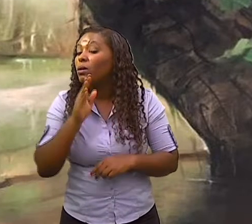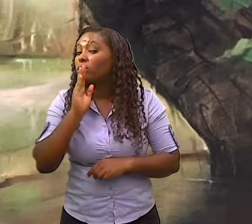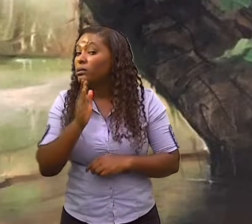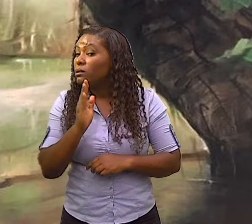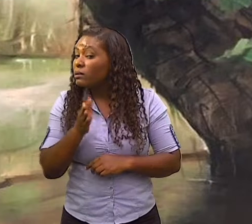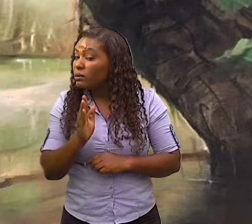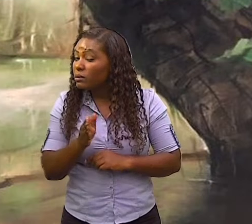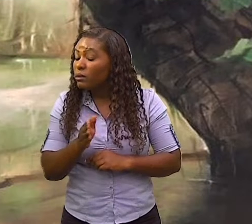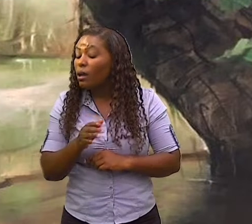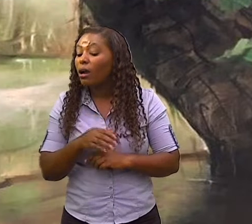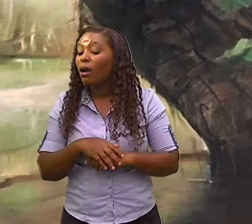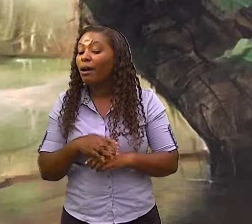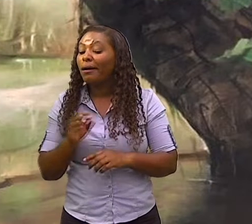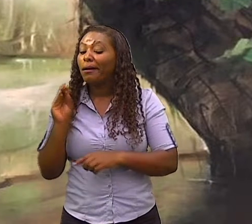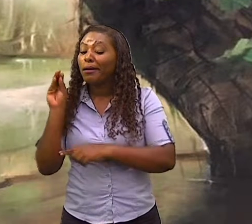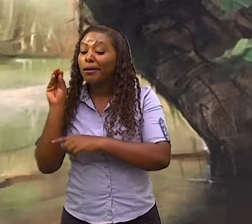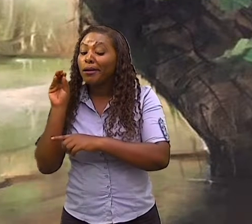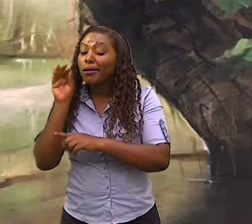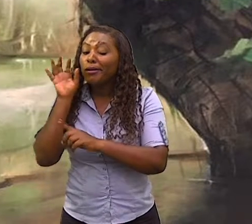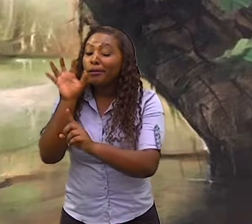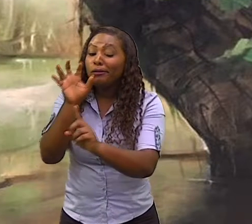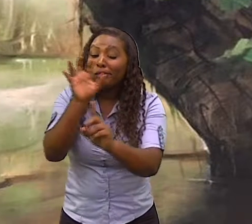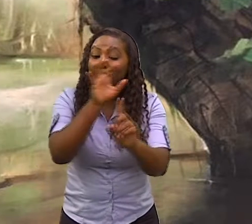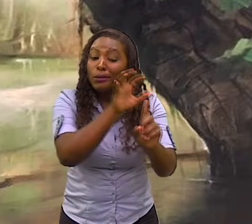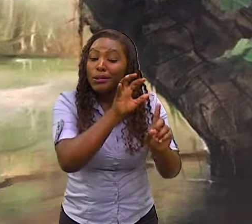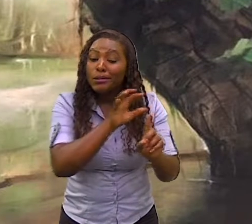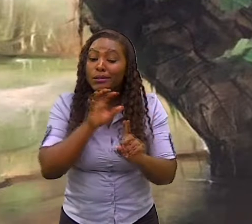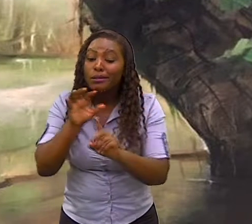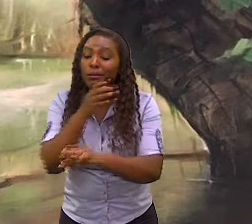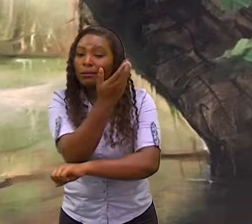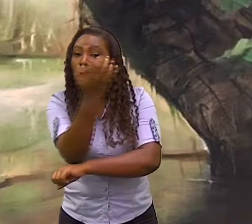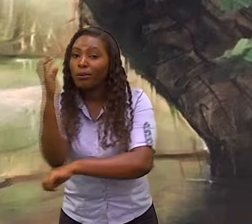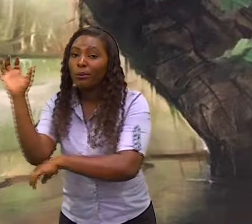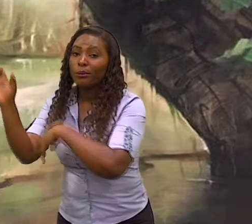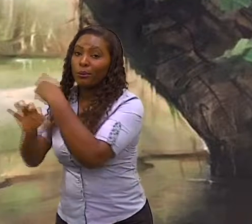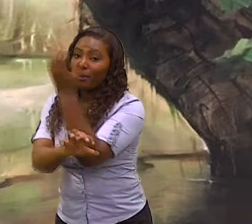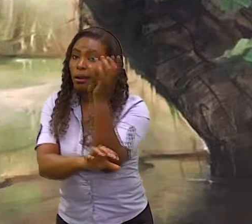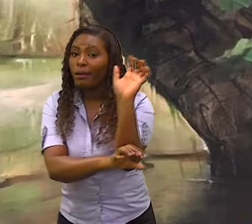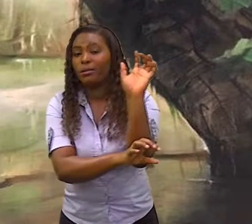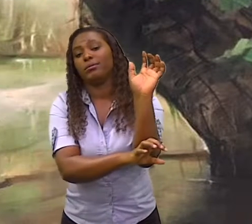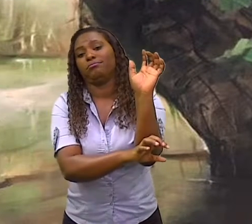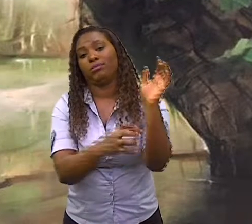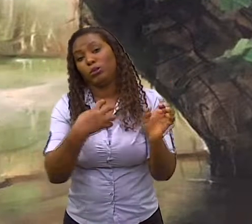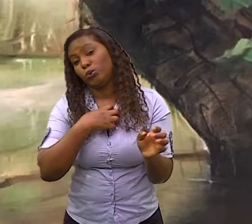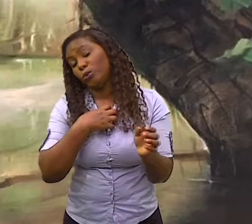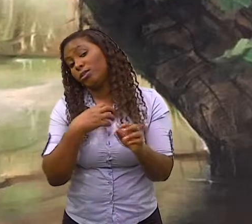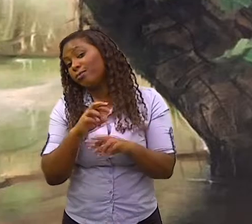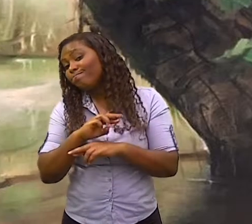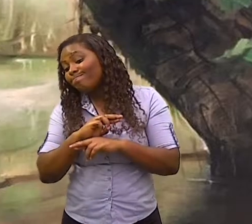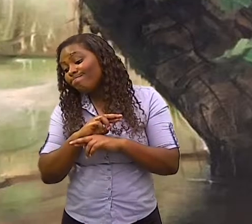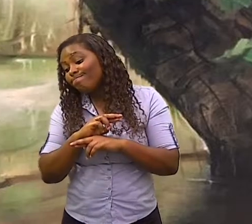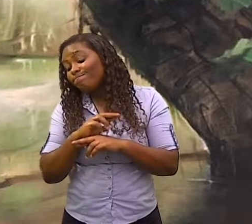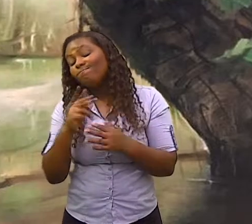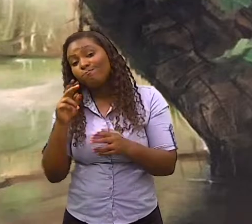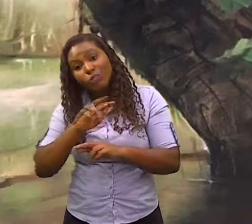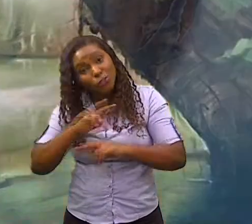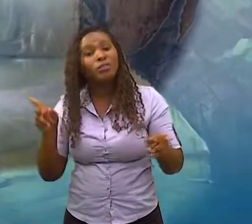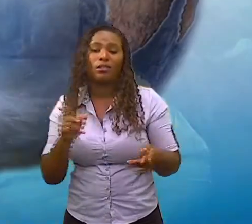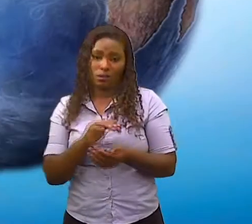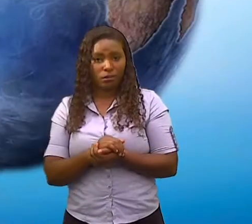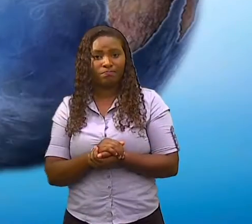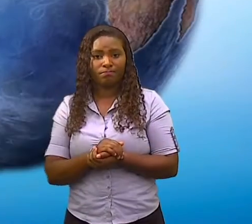dentro desse ambiente. A natureza foi, principalmente nos últimos 2 séculos,